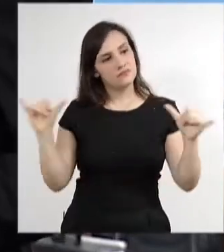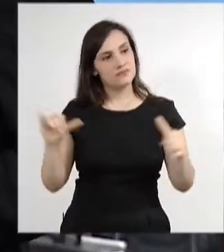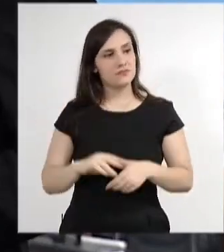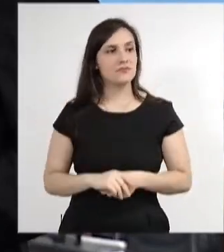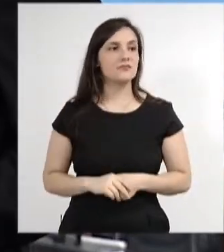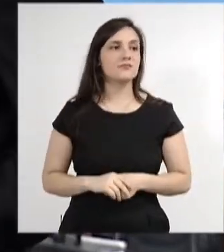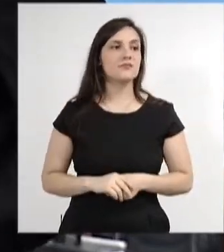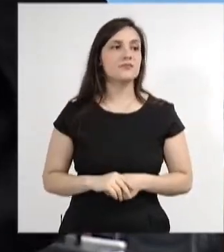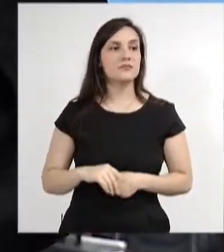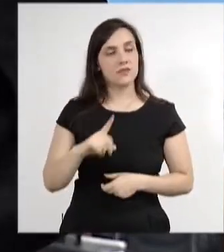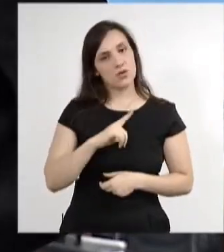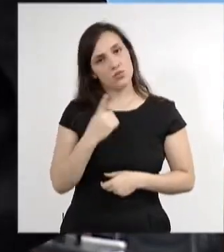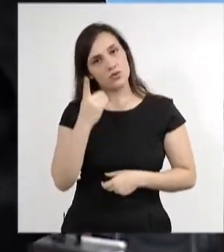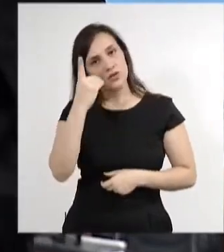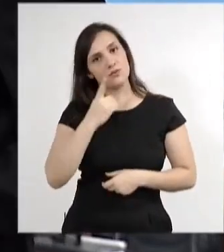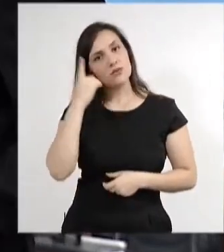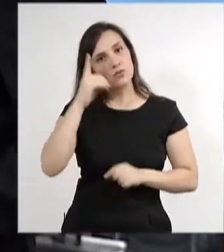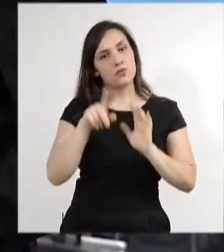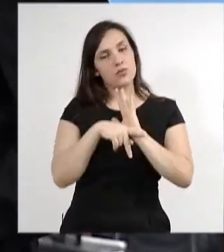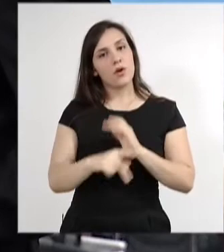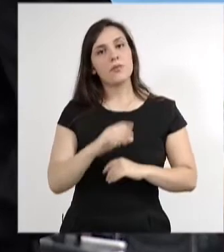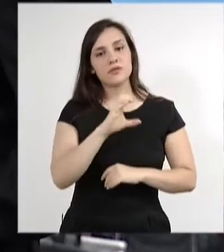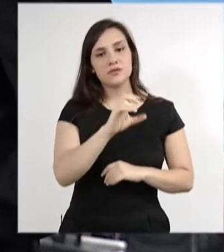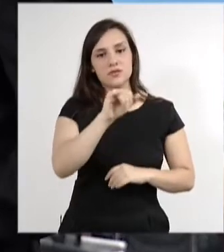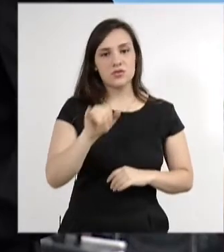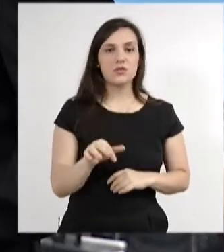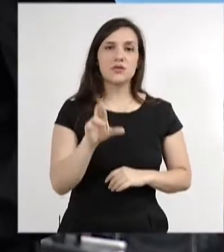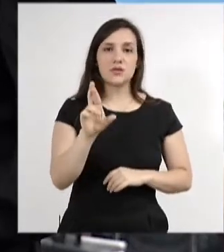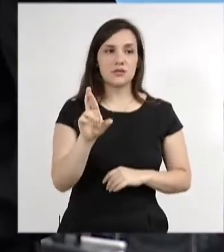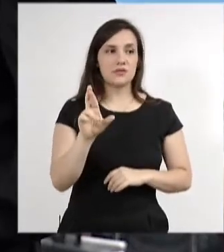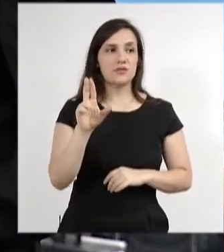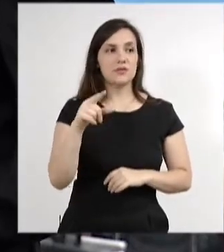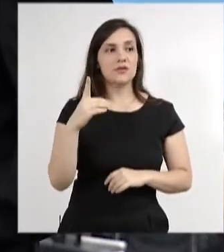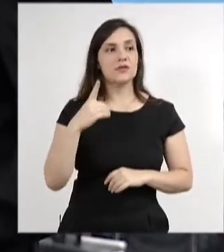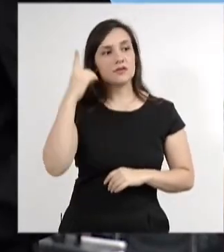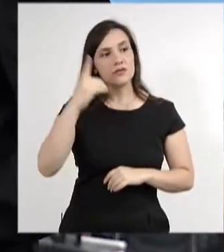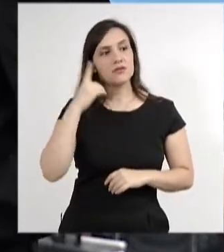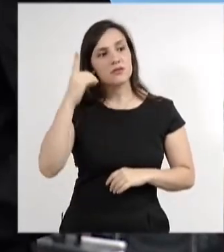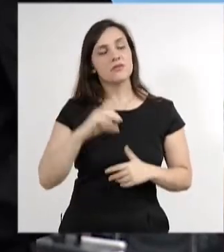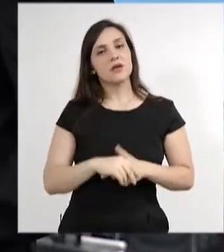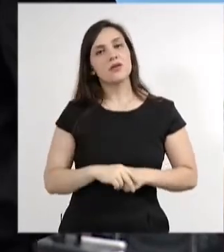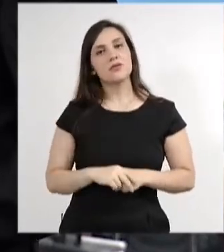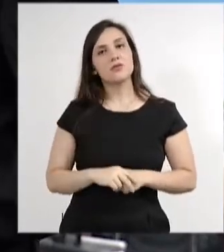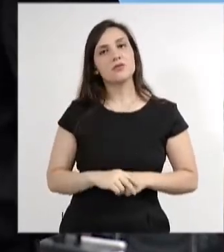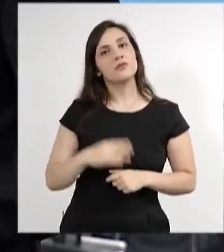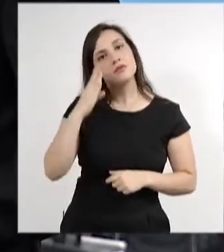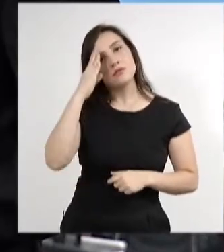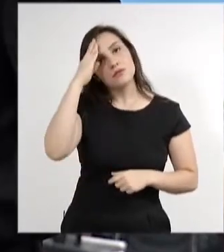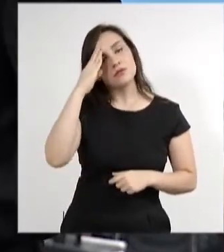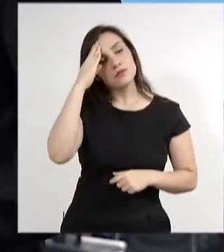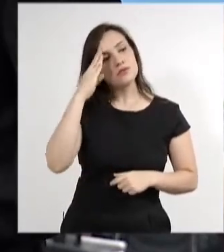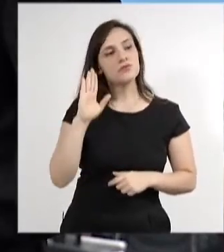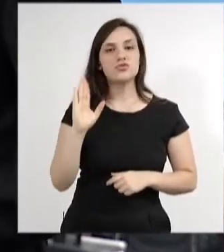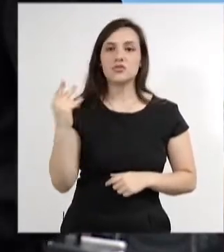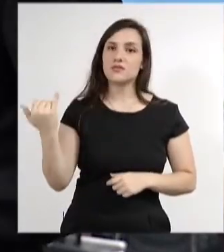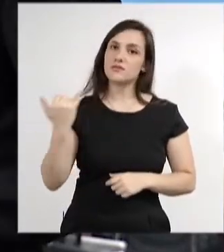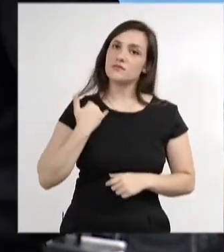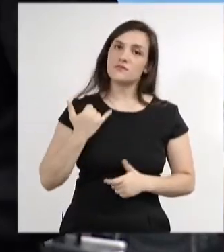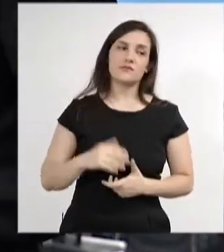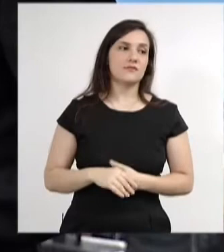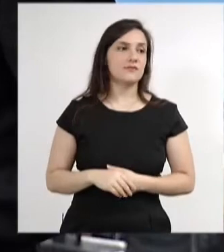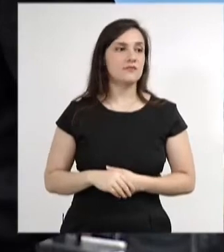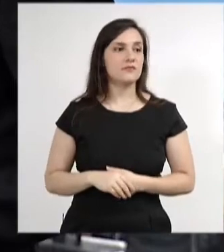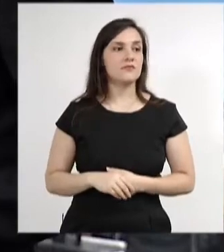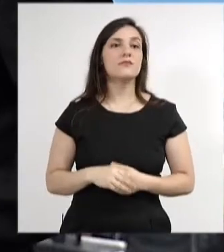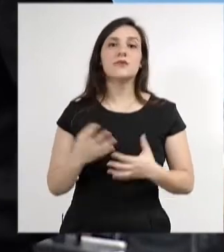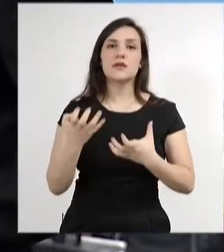dos deputados que compõe a Comissão de Constituição, Justiça e Redação é o deputado Barbosinha, e ele já nos adiantou, né, Kleber, que